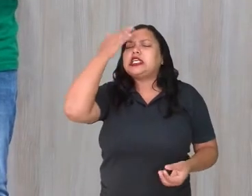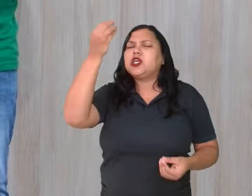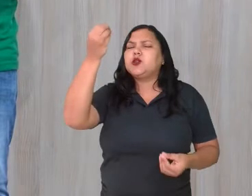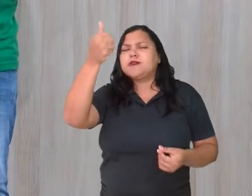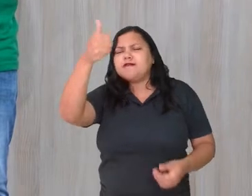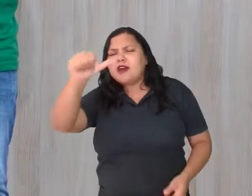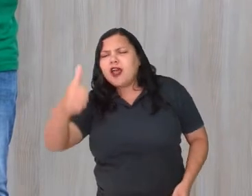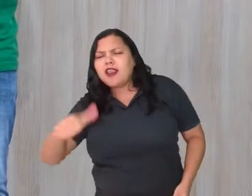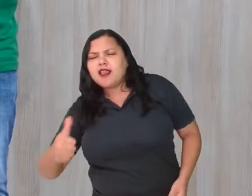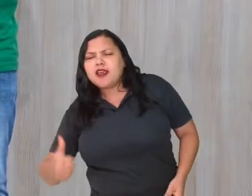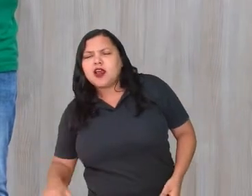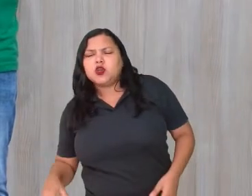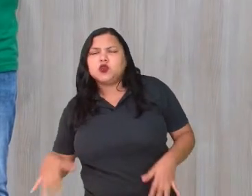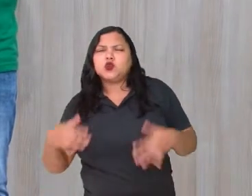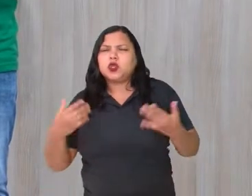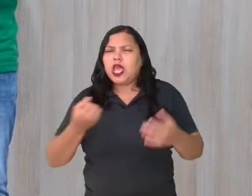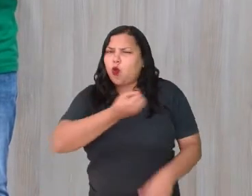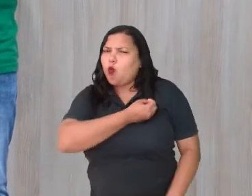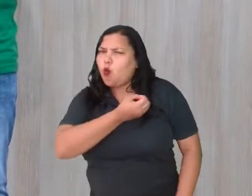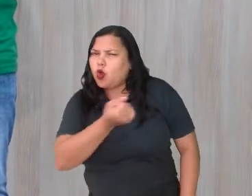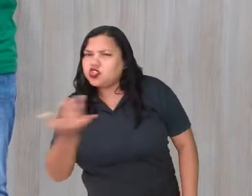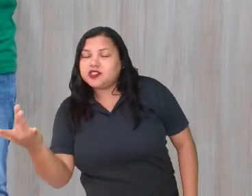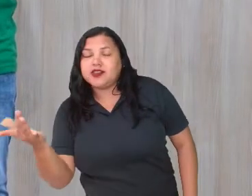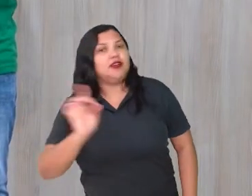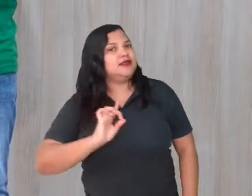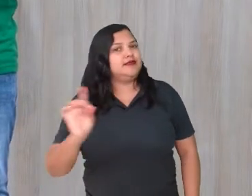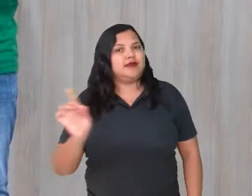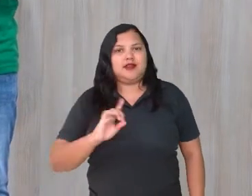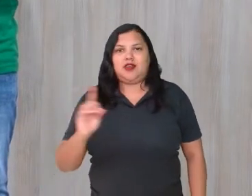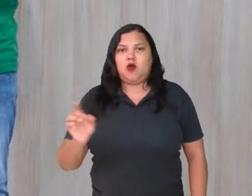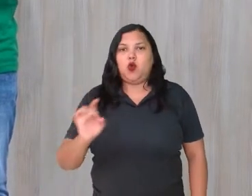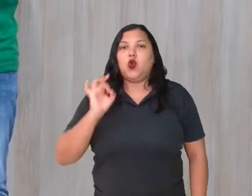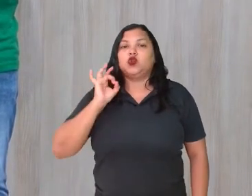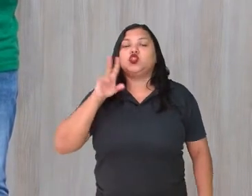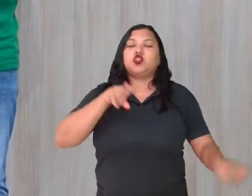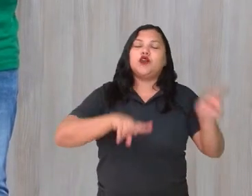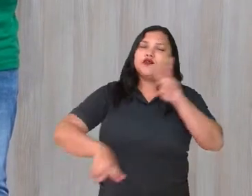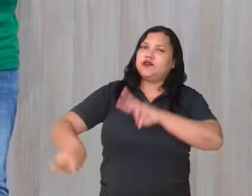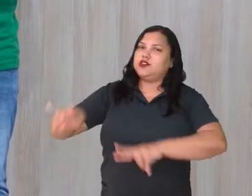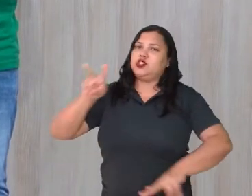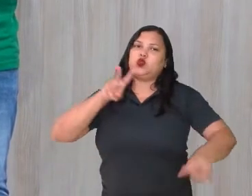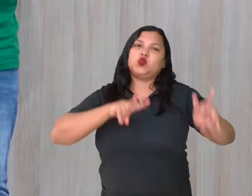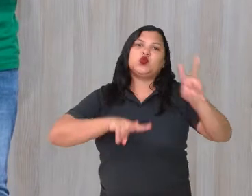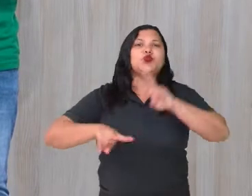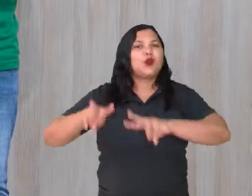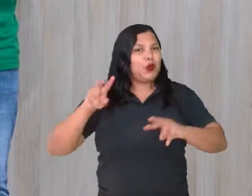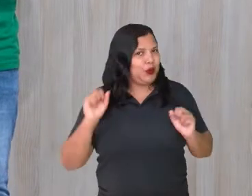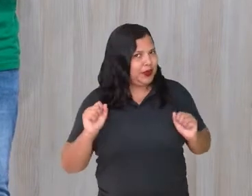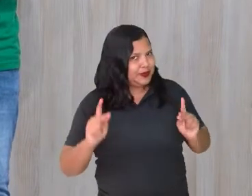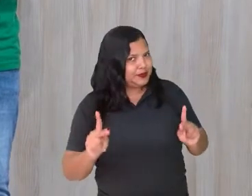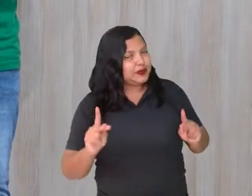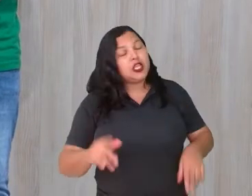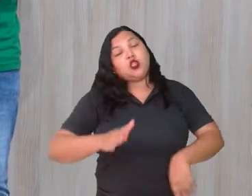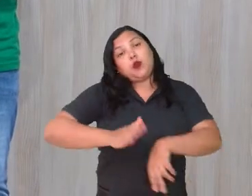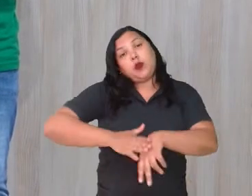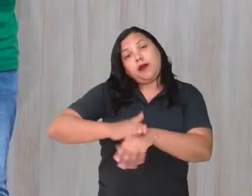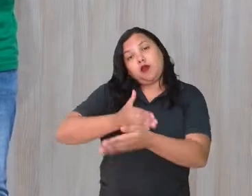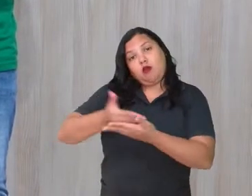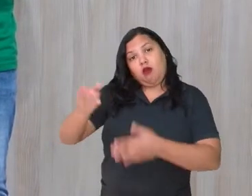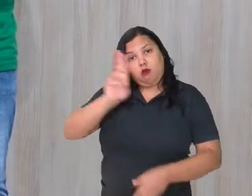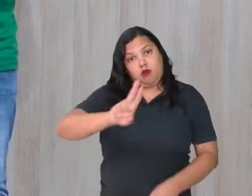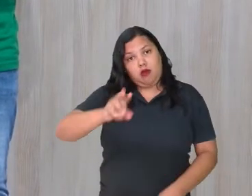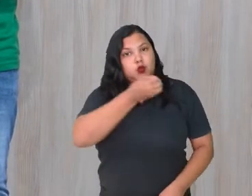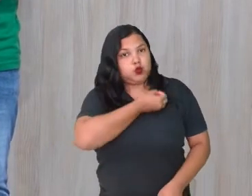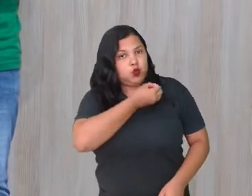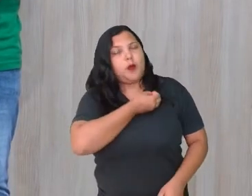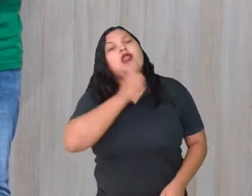gente não está usando números, a gente não está calculando ainda. A partir do momento que a gente usa números para indicar ter